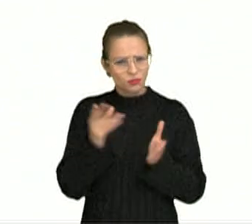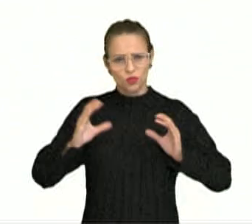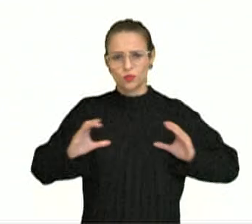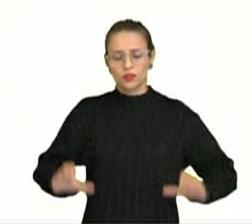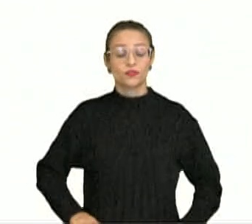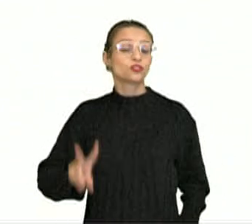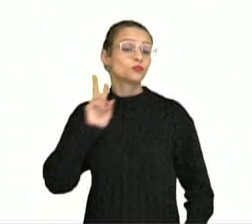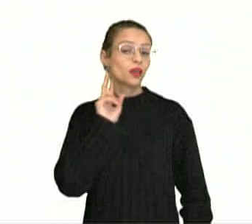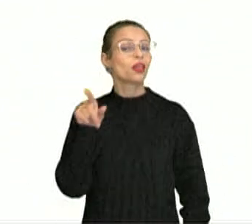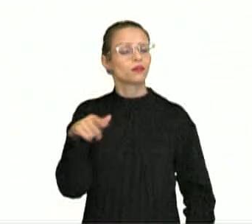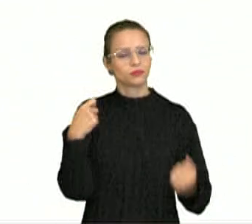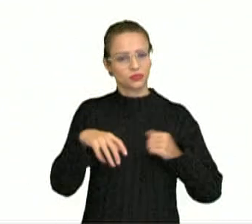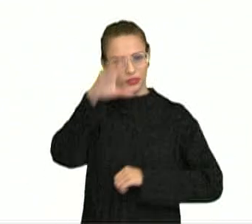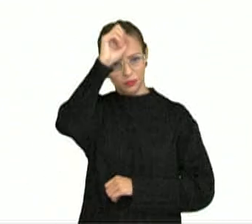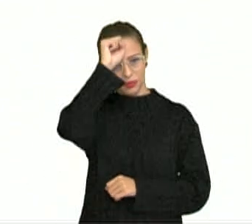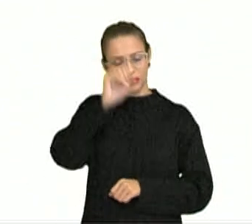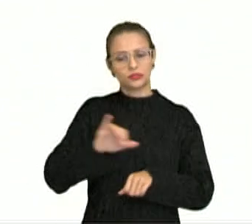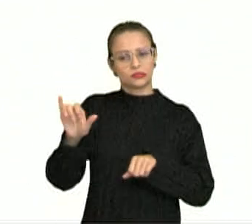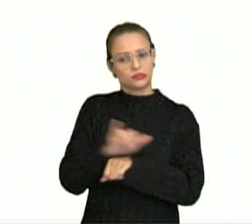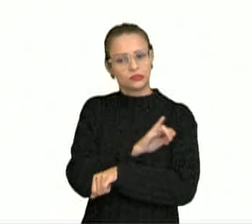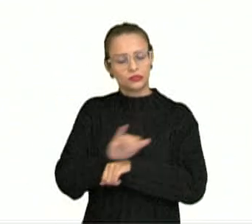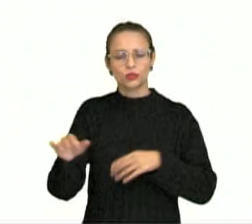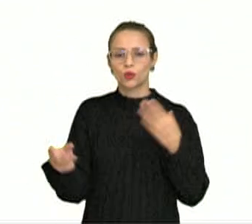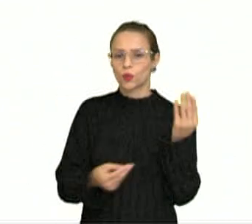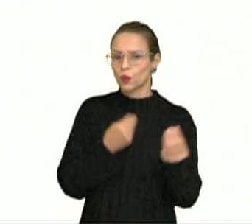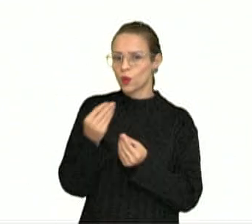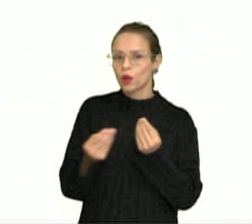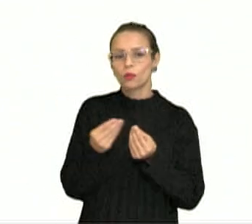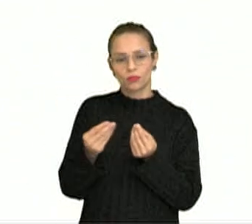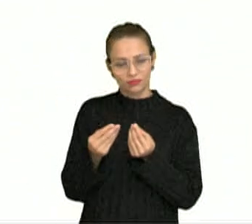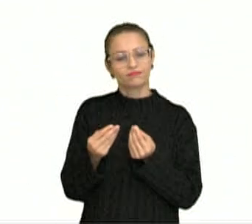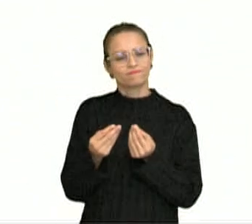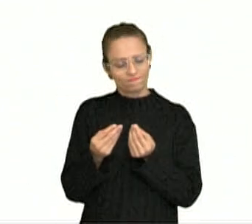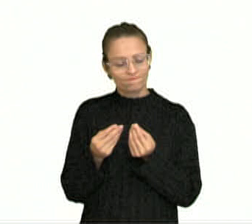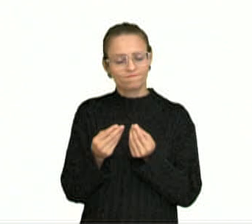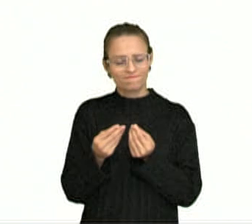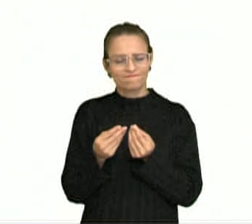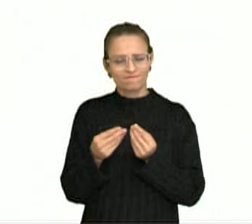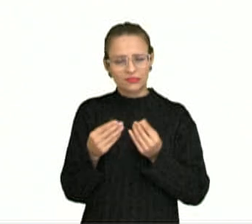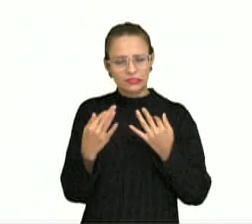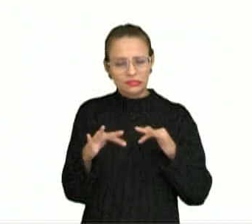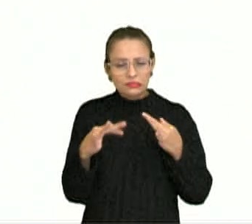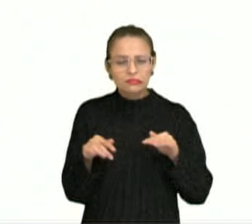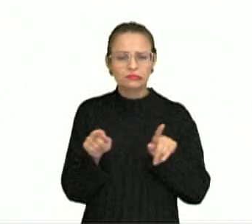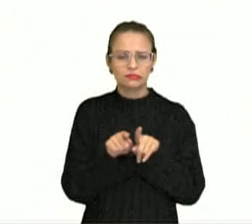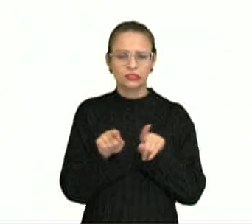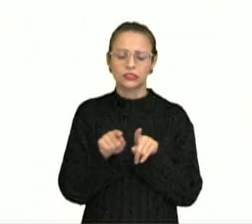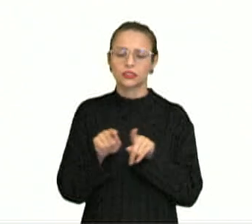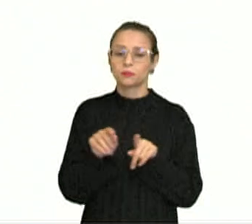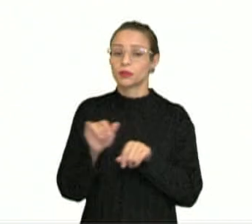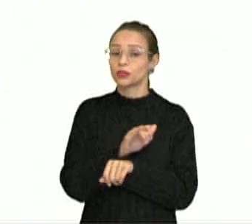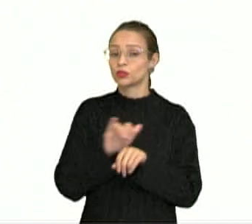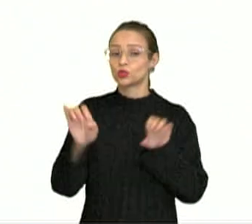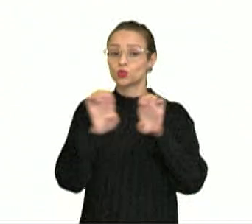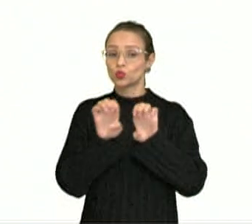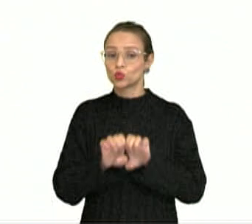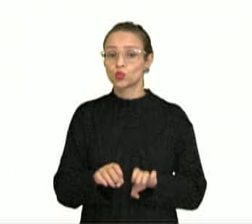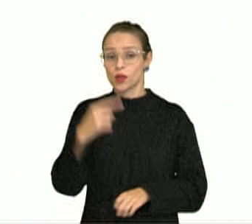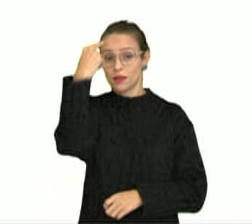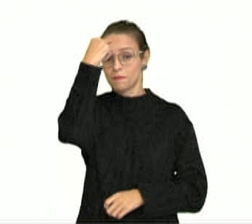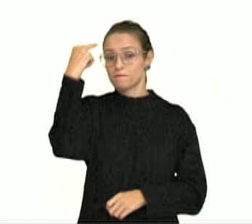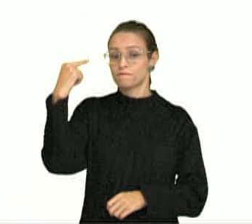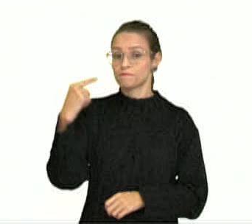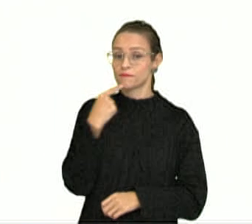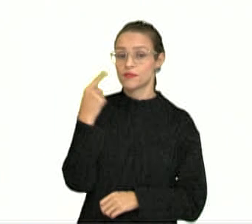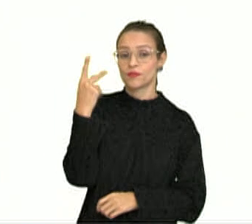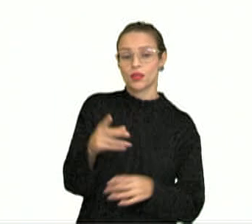precisa aprender a lidar com suas próprias sombras, mazelas e carências, bem como as estruturas criativas de sua personalidade,